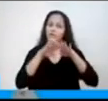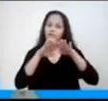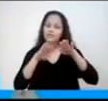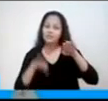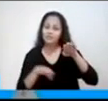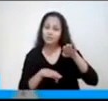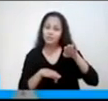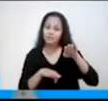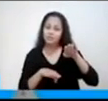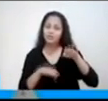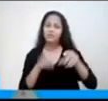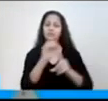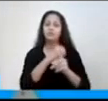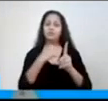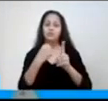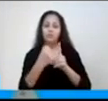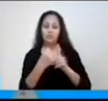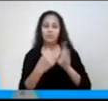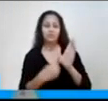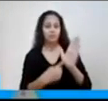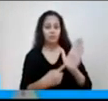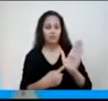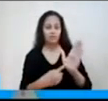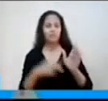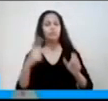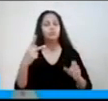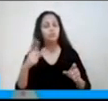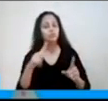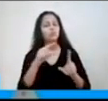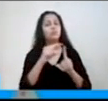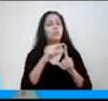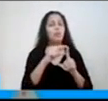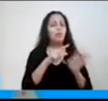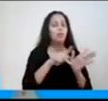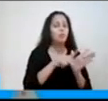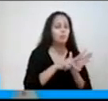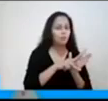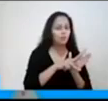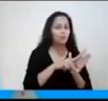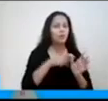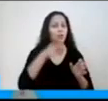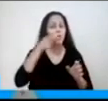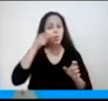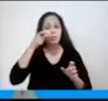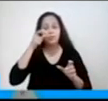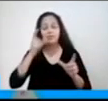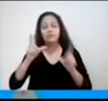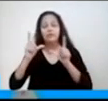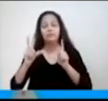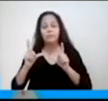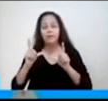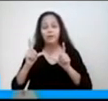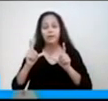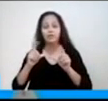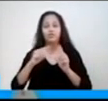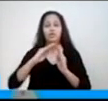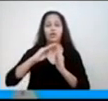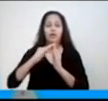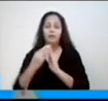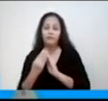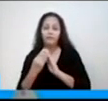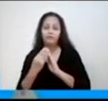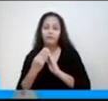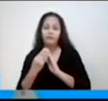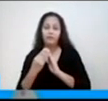sociais retratadas, né? Então, aí com as suas próprias palavras, né, vocês vão observar essa imagem, que é a favela